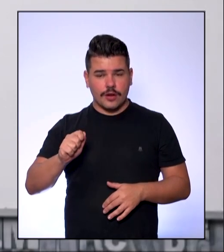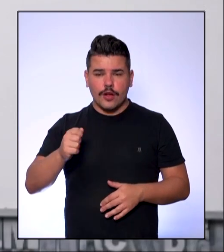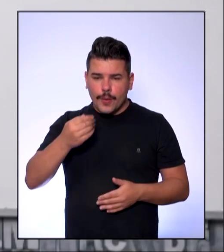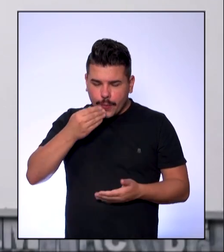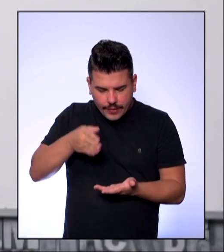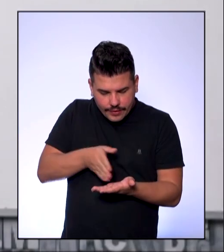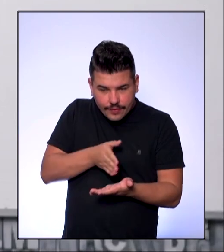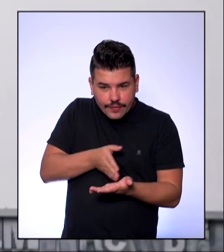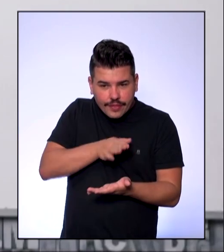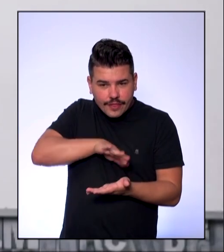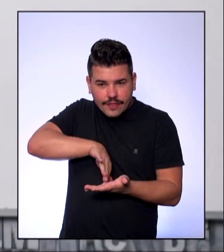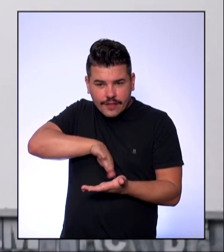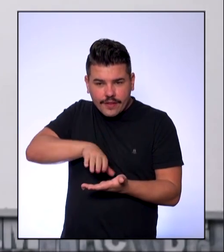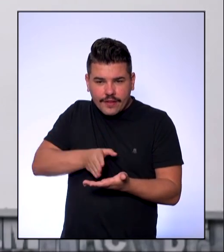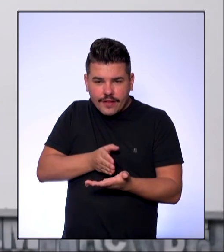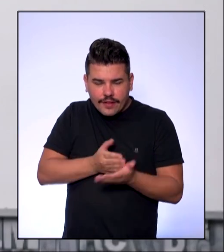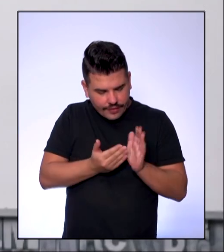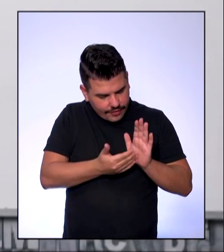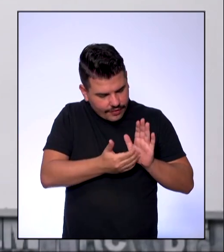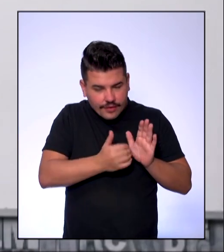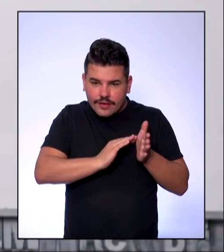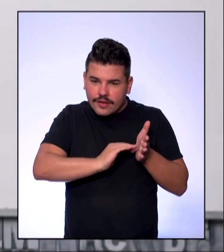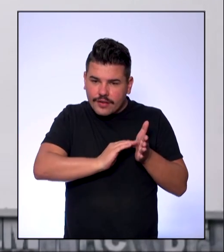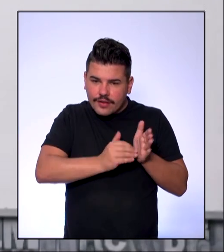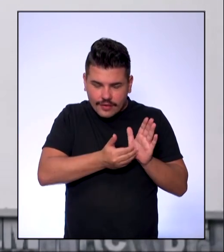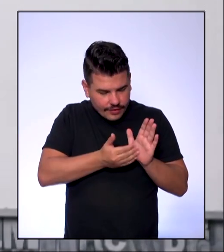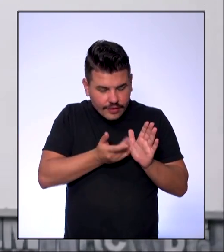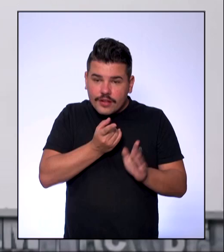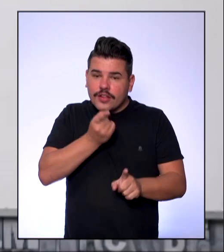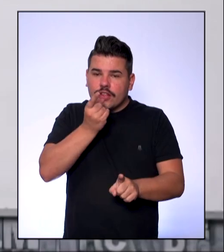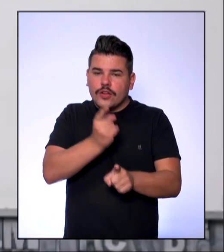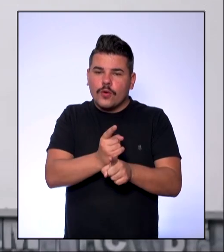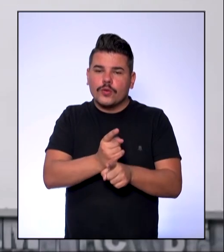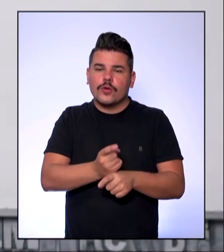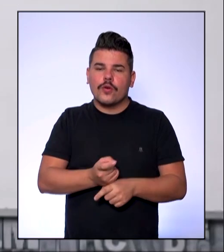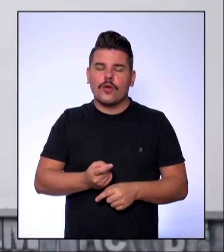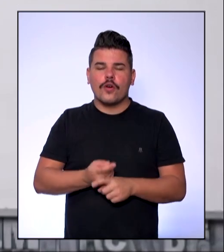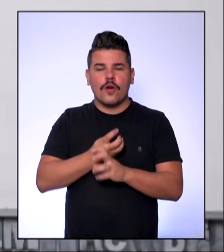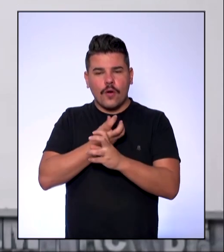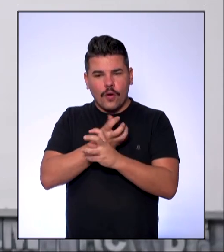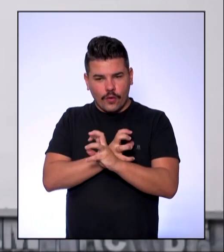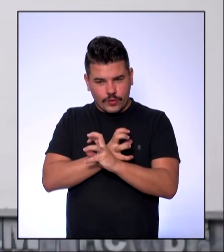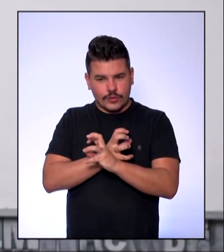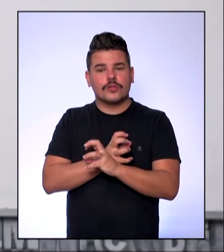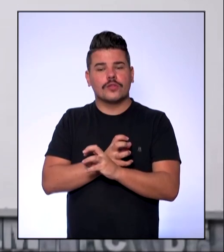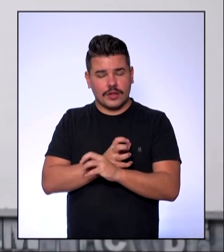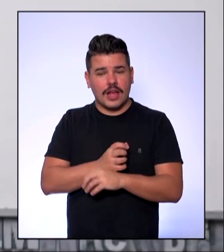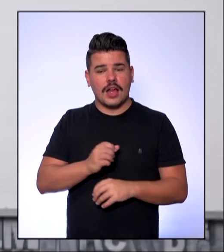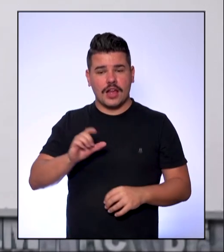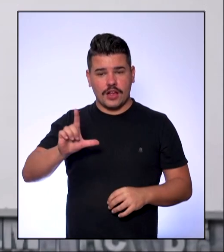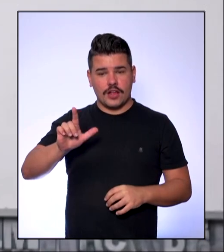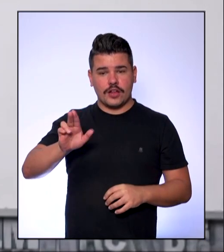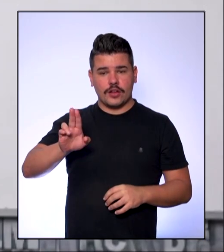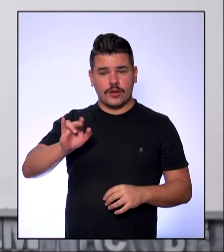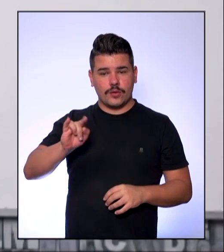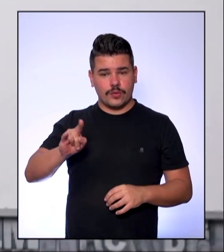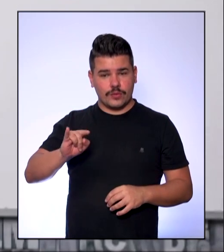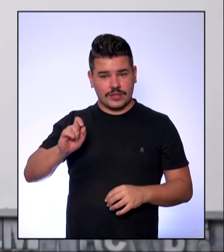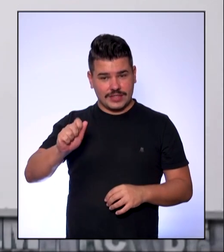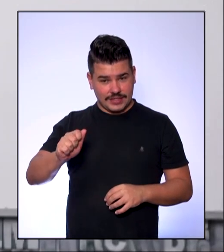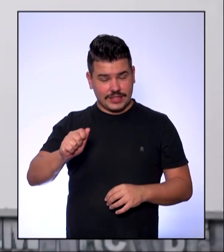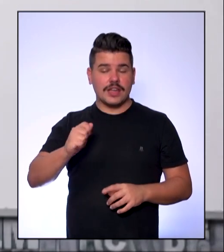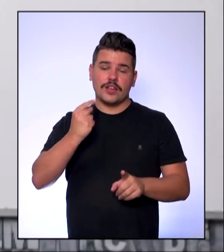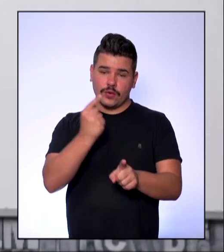e 13 mil anos com o uso de fóssil. Luzia é o fóssil mais antigo da América, encontrado aqui